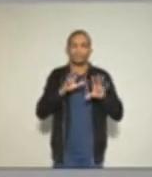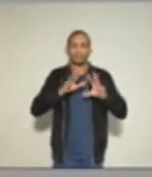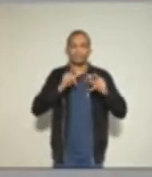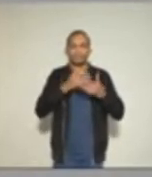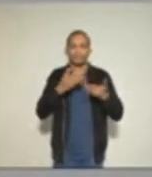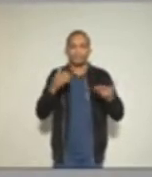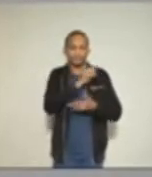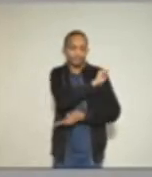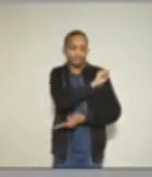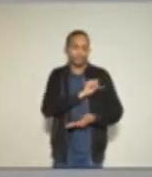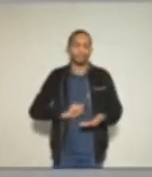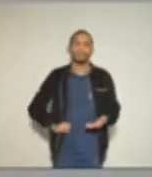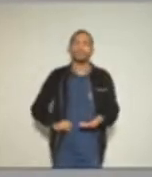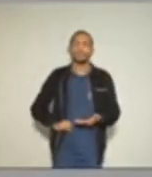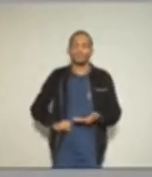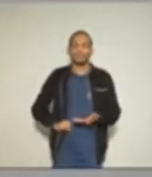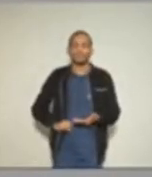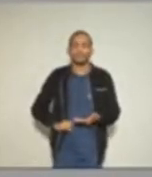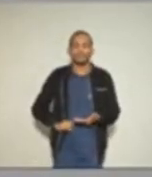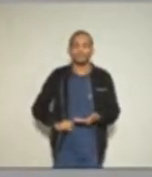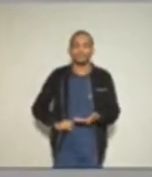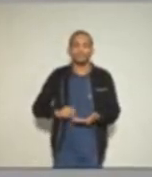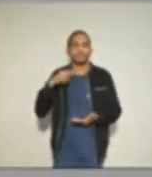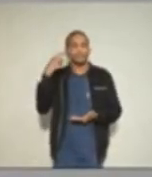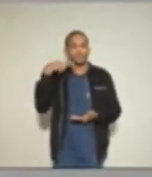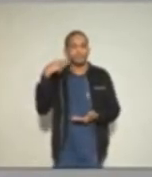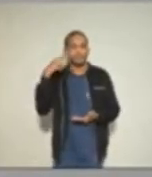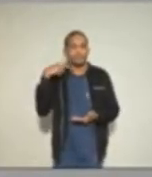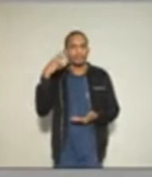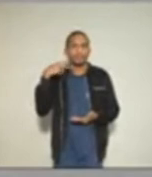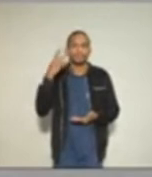senador, senhores vereadores,